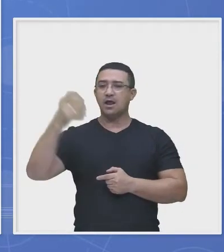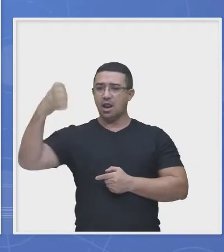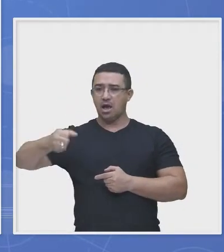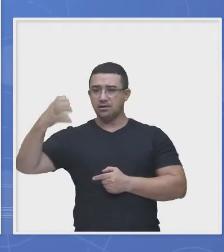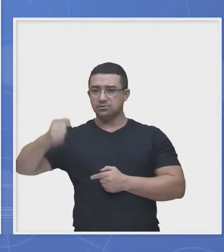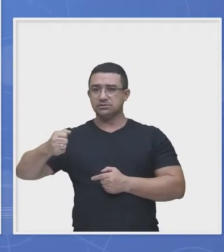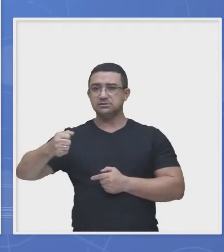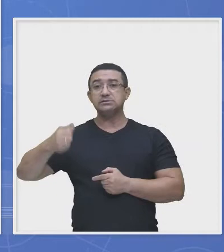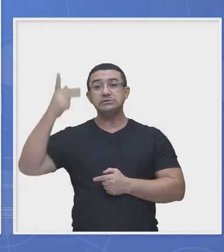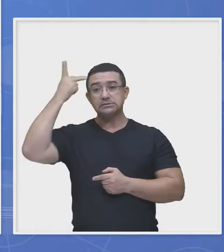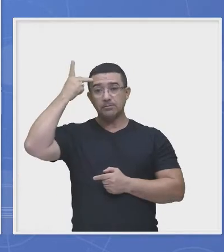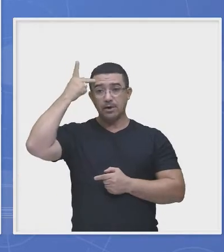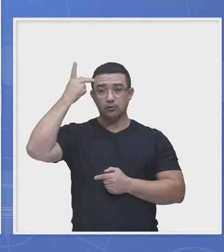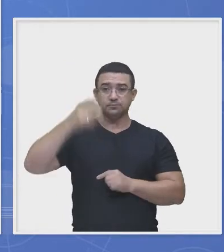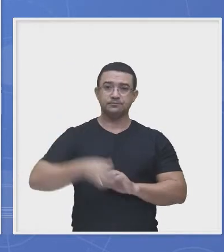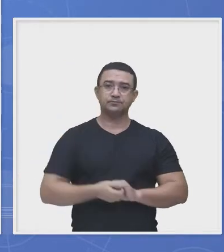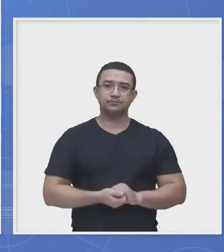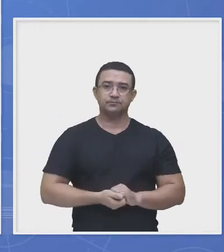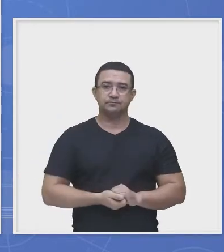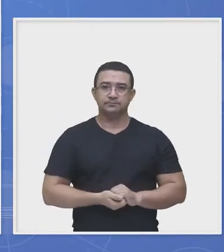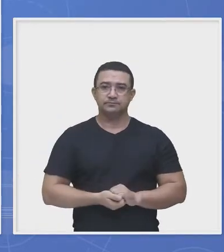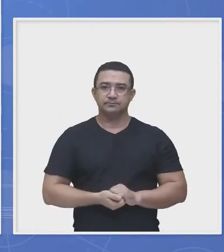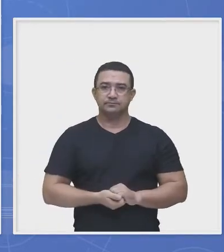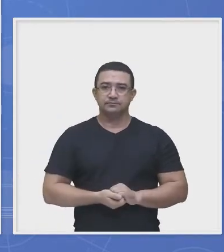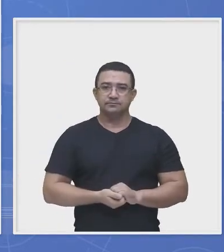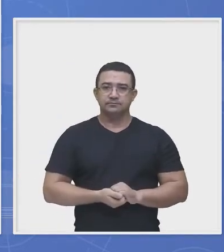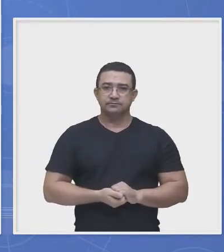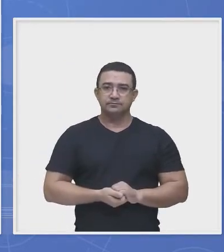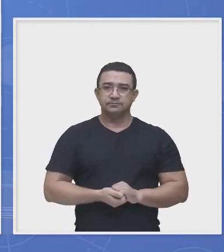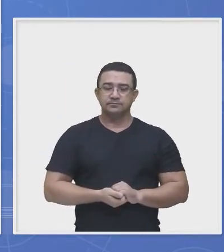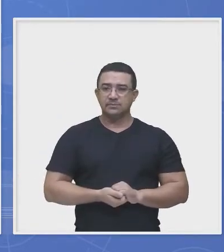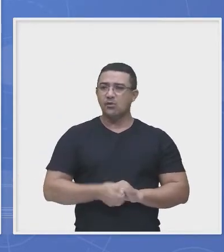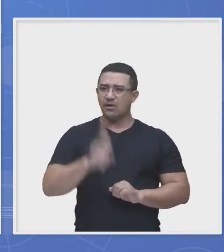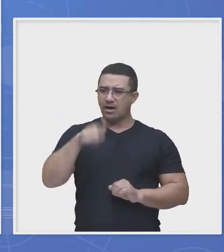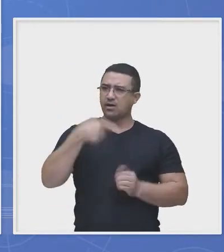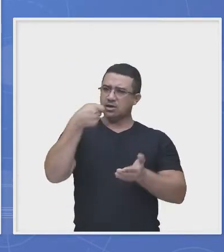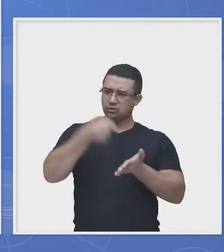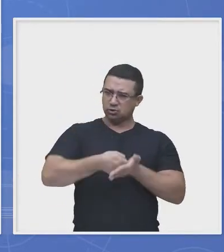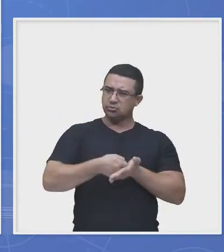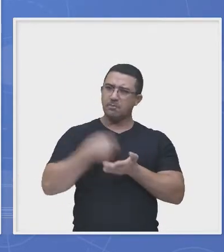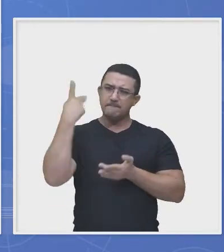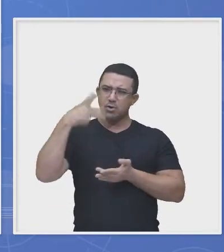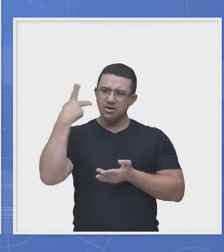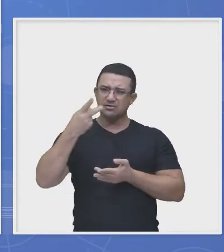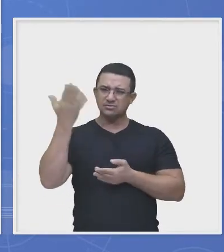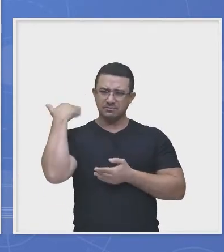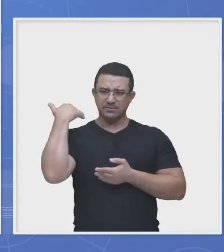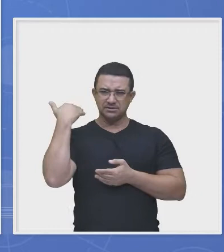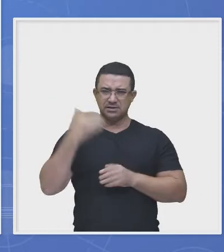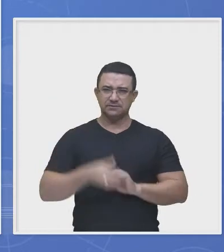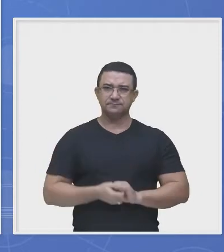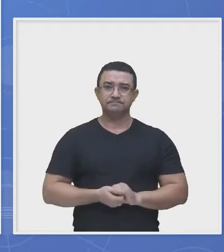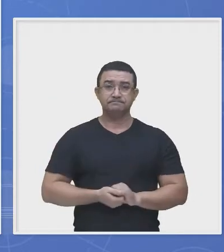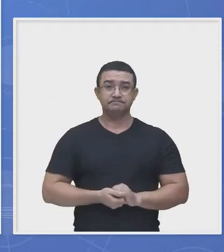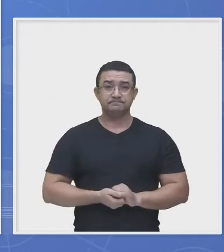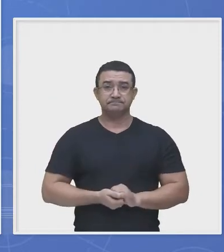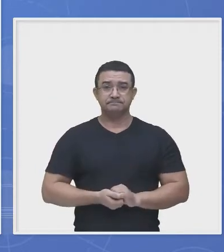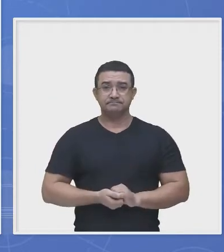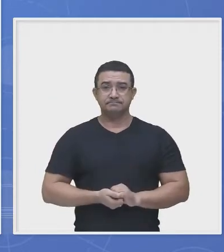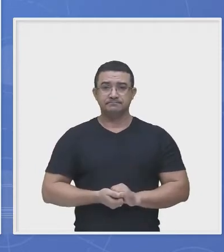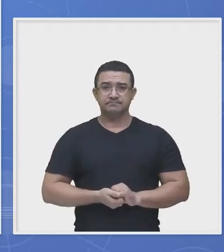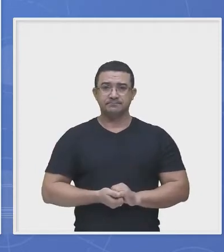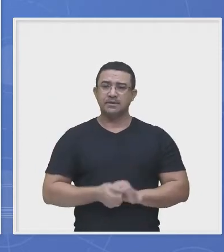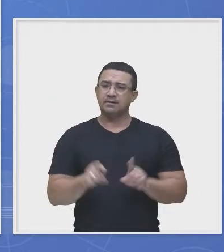esse trocadilho. Era a forma com que nós tínhamos o regime político funcionando naquela época. Também nós tínhamos uma